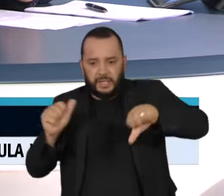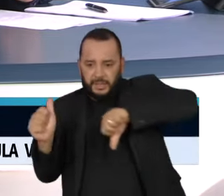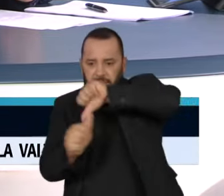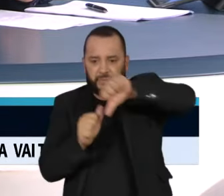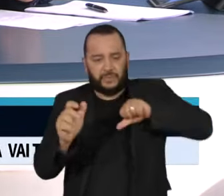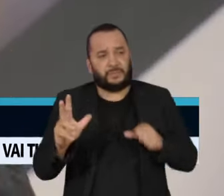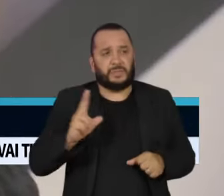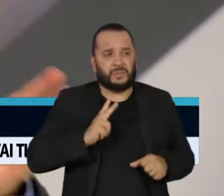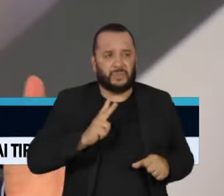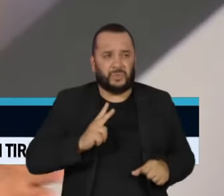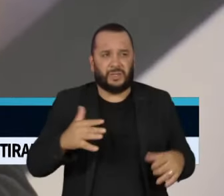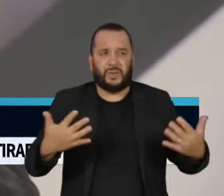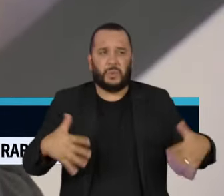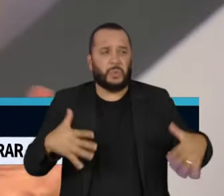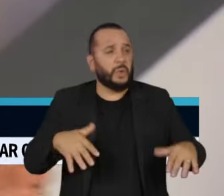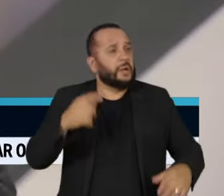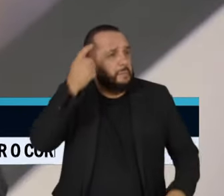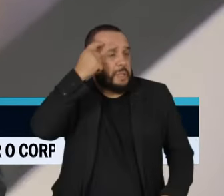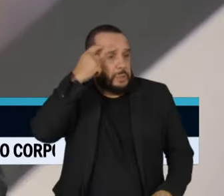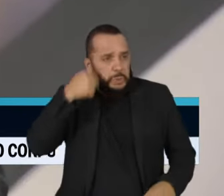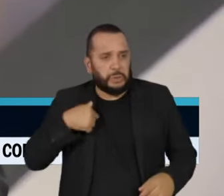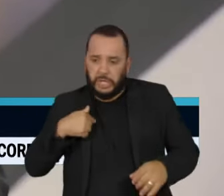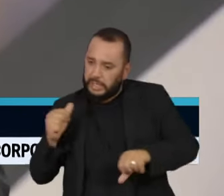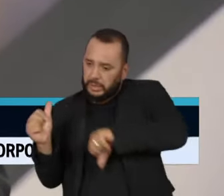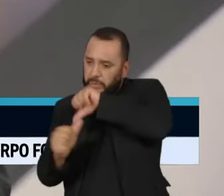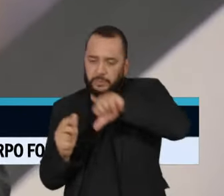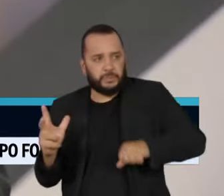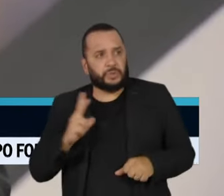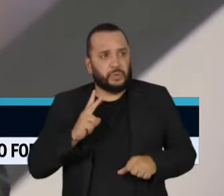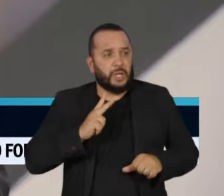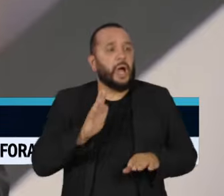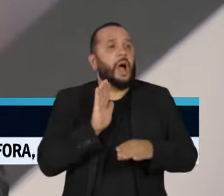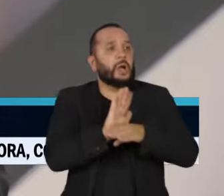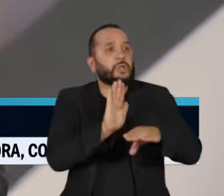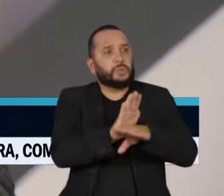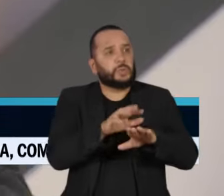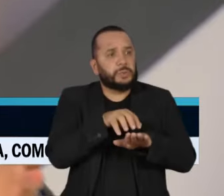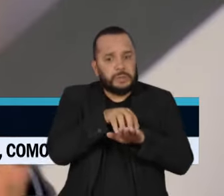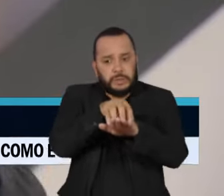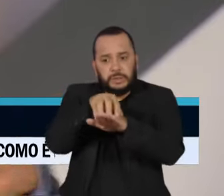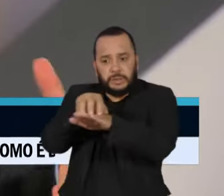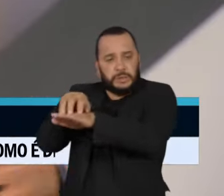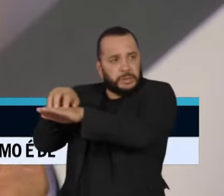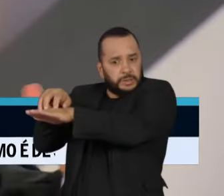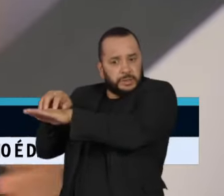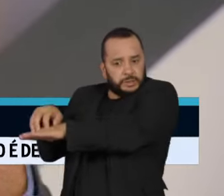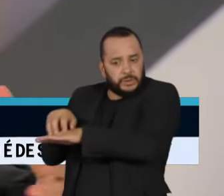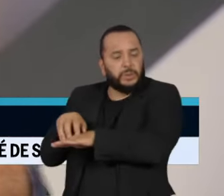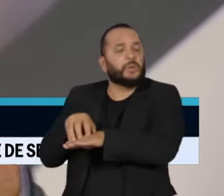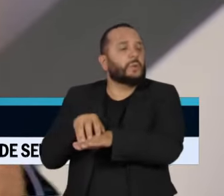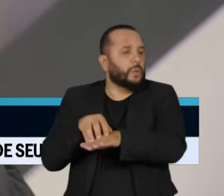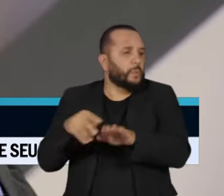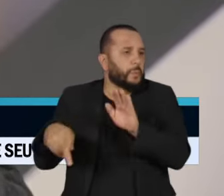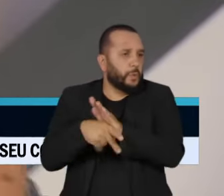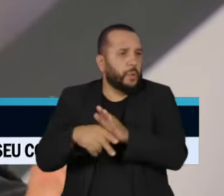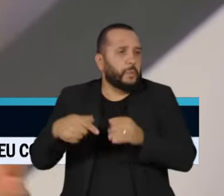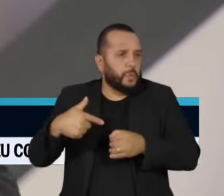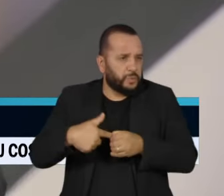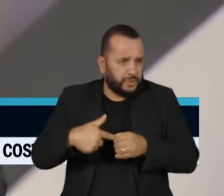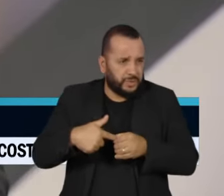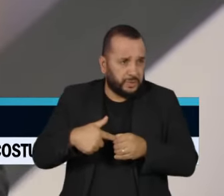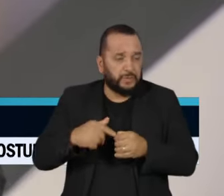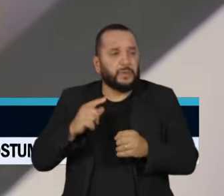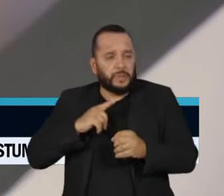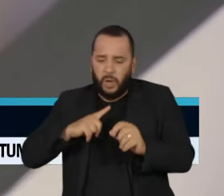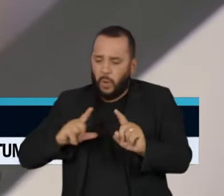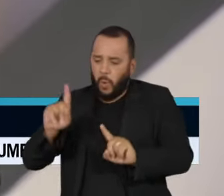se imaginava que, tendo privatizado parte da distribuição dos combustíveis, você ia ter uma concorrência benéfica. Pelo